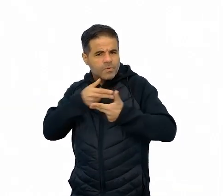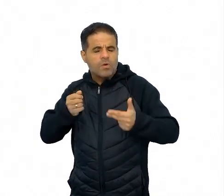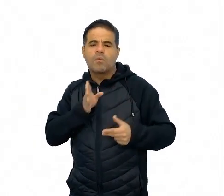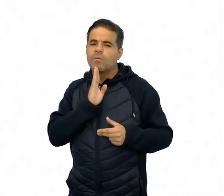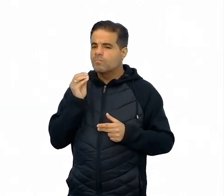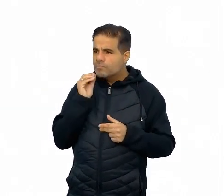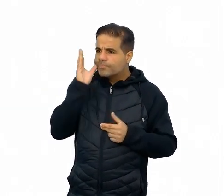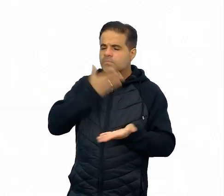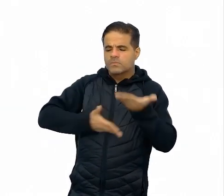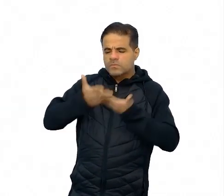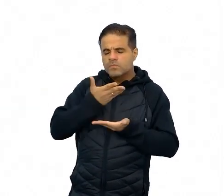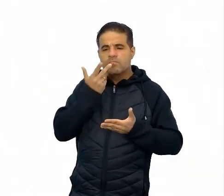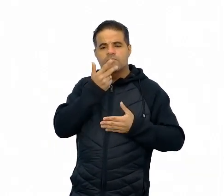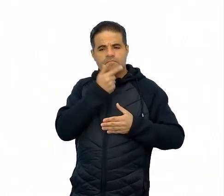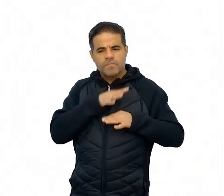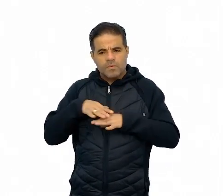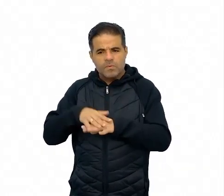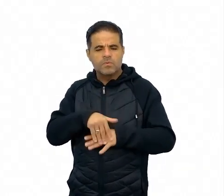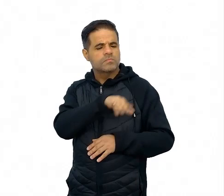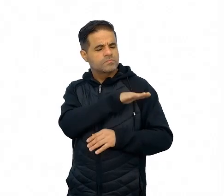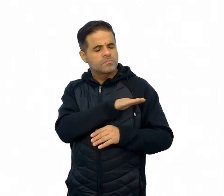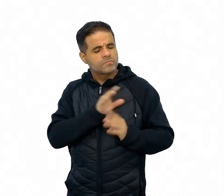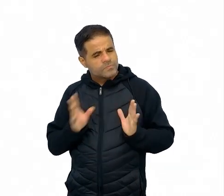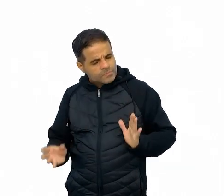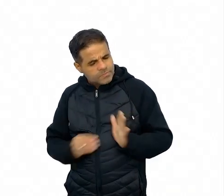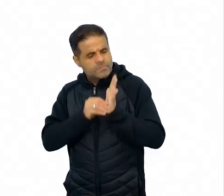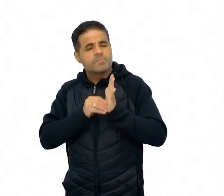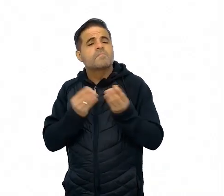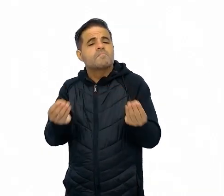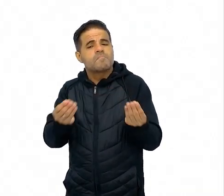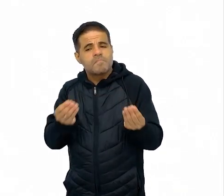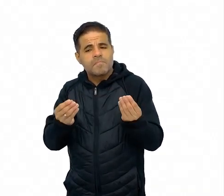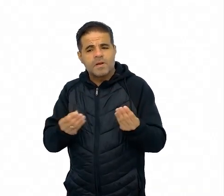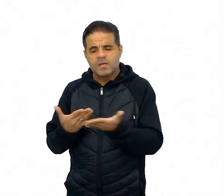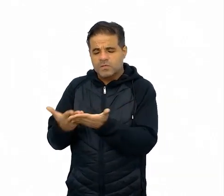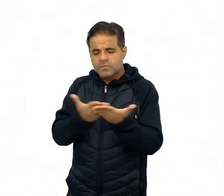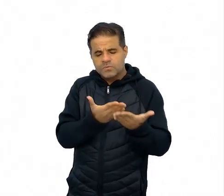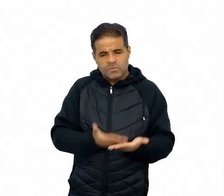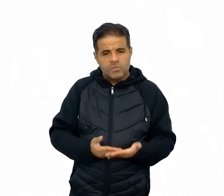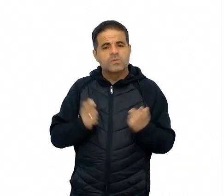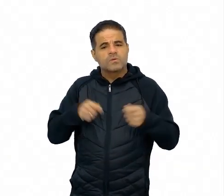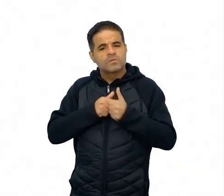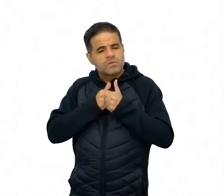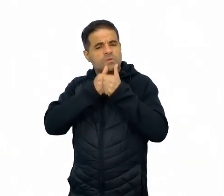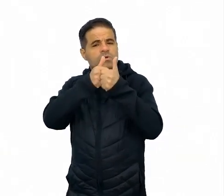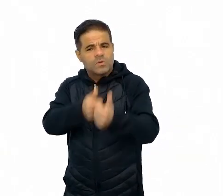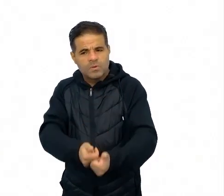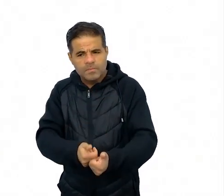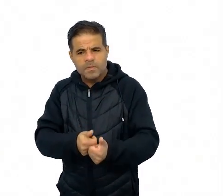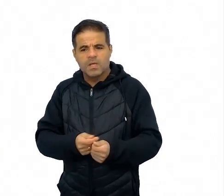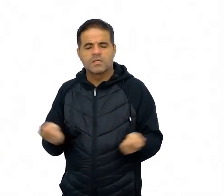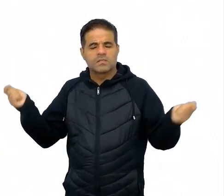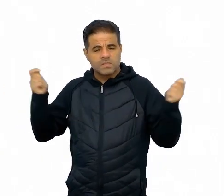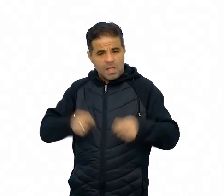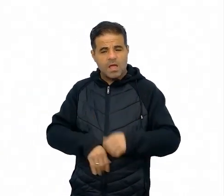tá? Matemático que está posto, para que esses estudantes acompanhem, né?